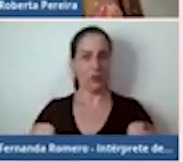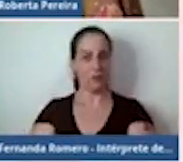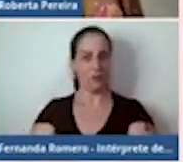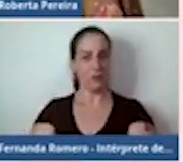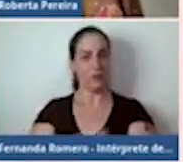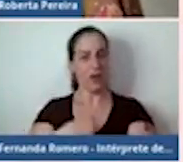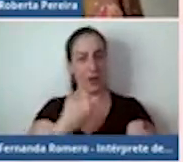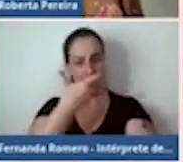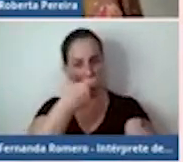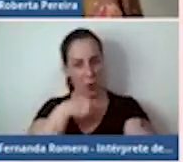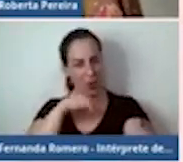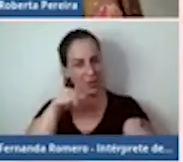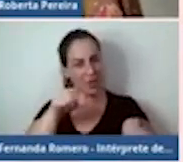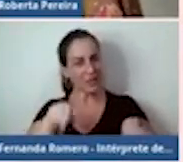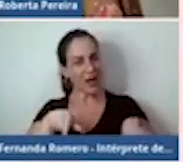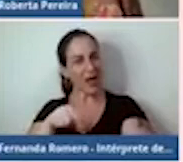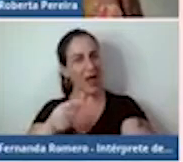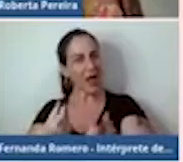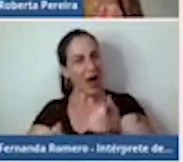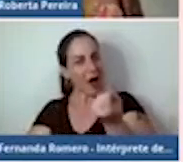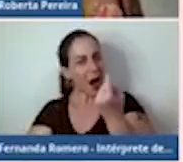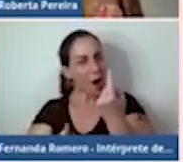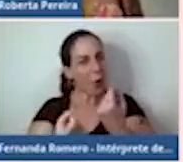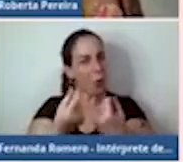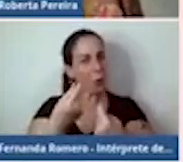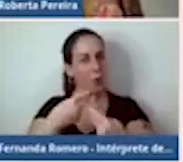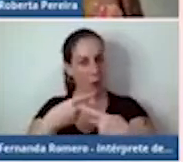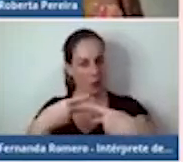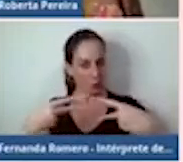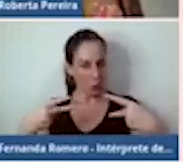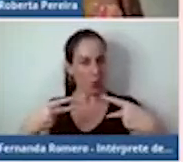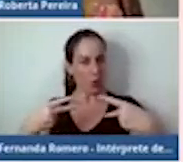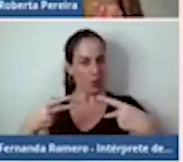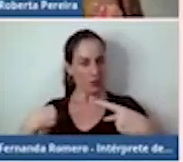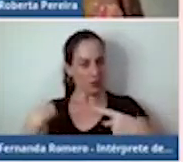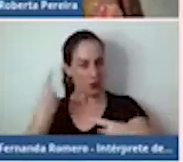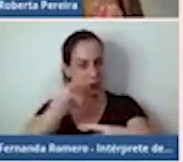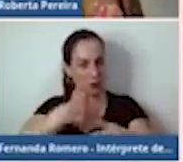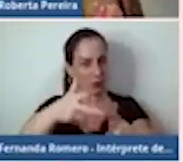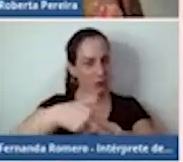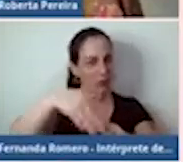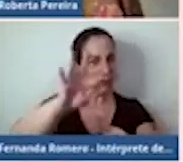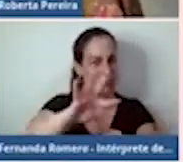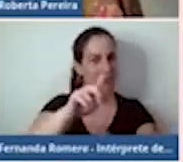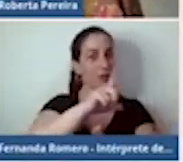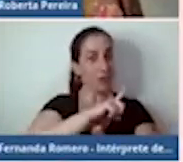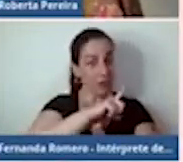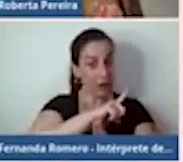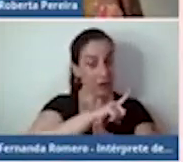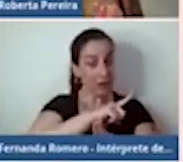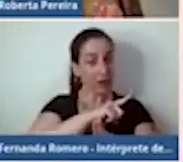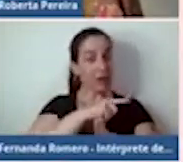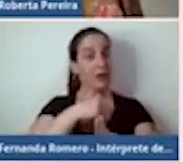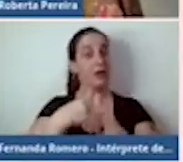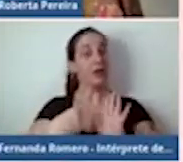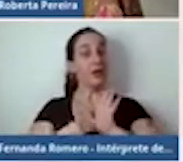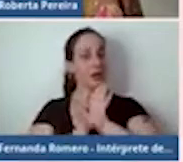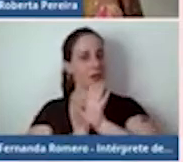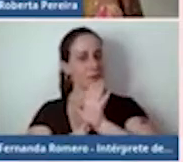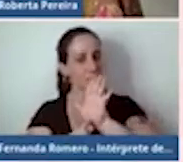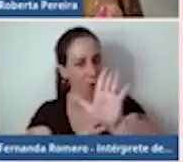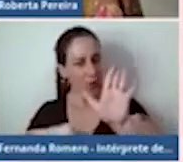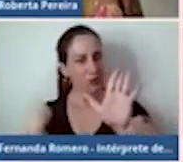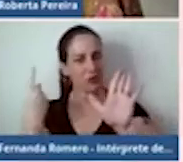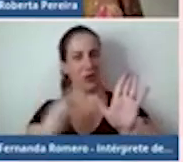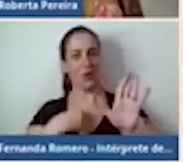são algumas das iniciativas que a gente tem e que nos fazem ser tão distintos na